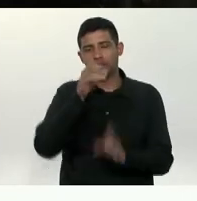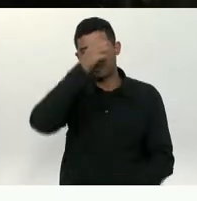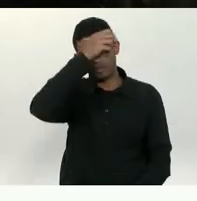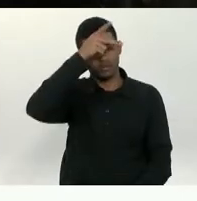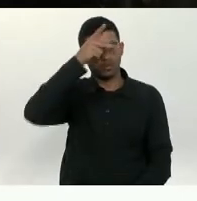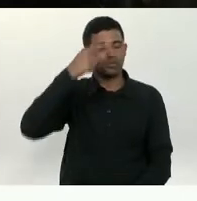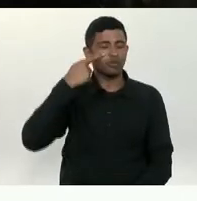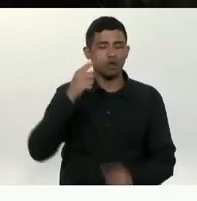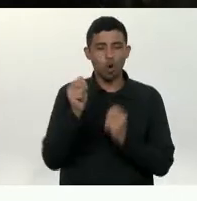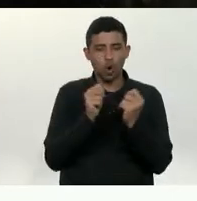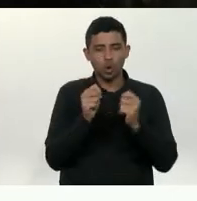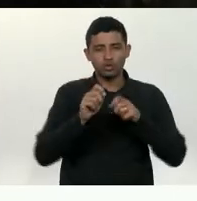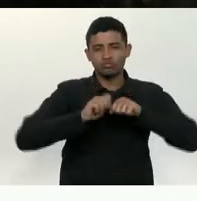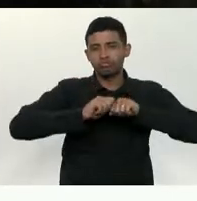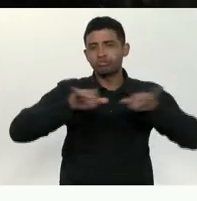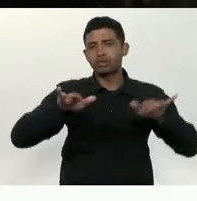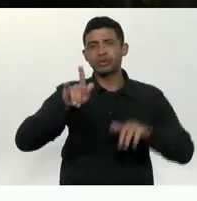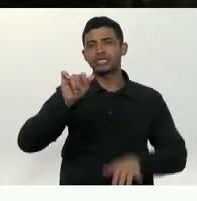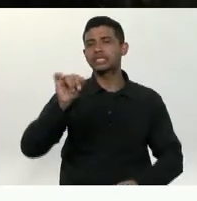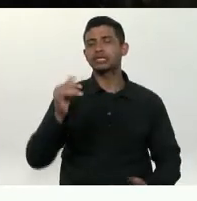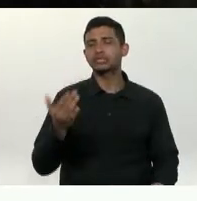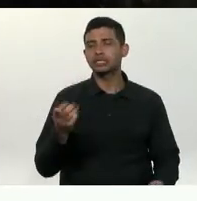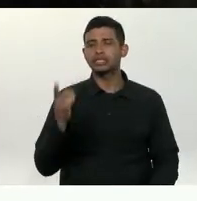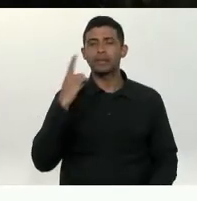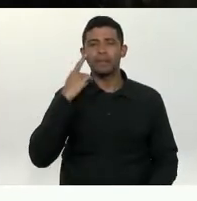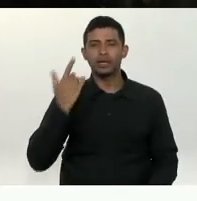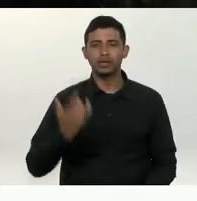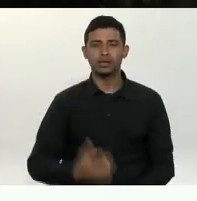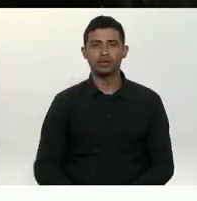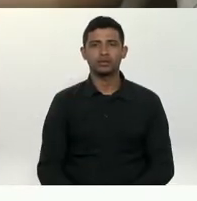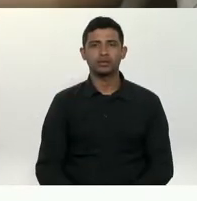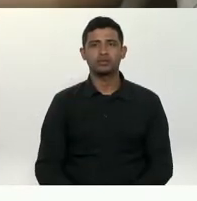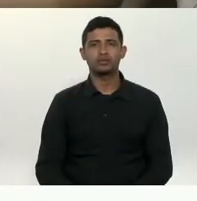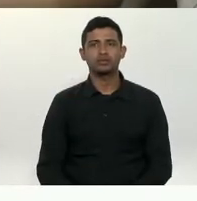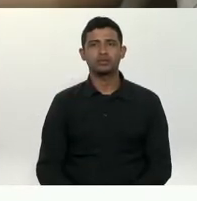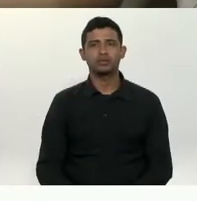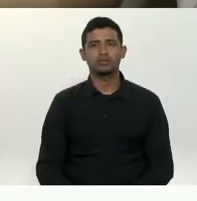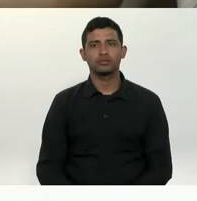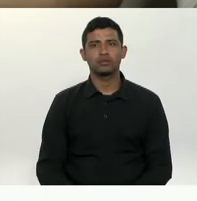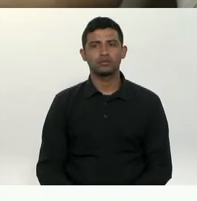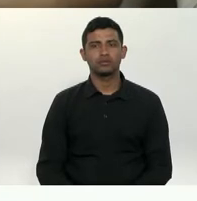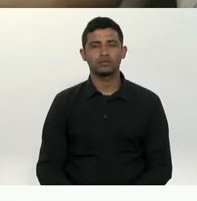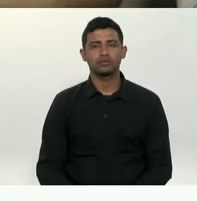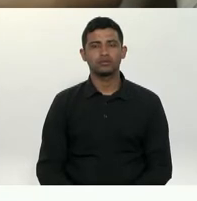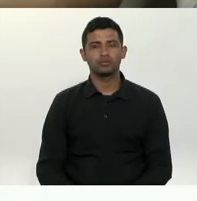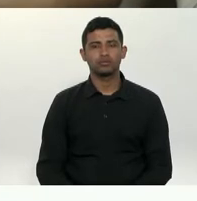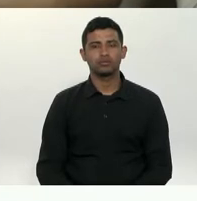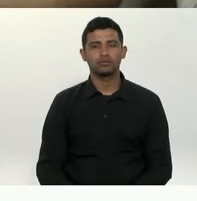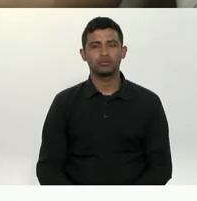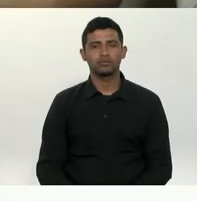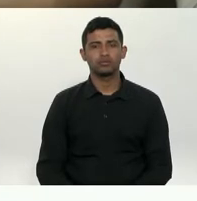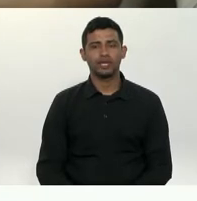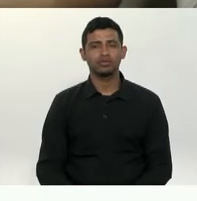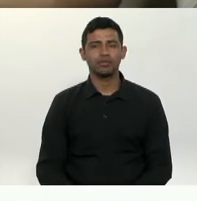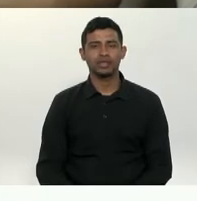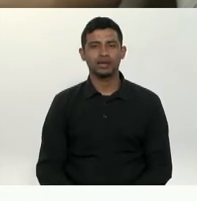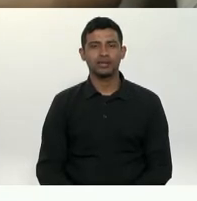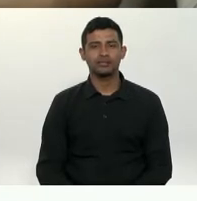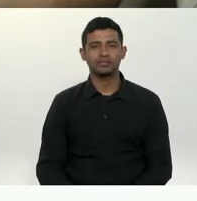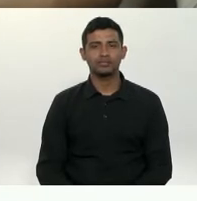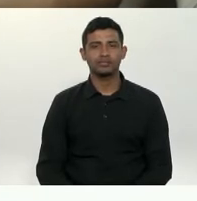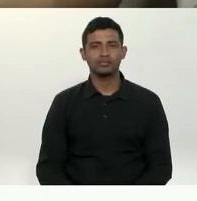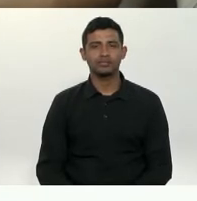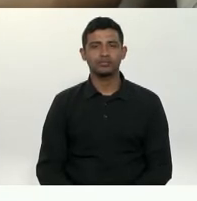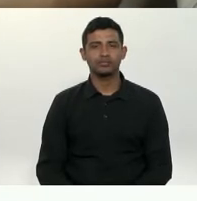que o senhor pensa a respeito? Eu acredito que a distribuição de gás é um monopólio natural. Né? Eu não acredito que,